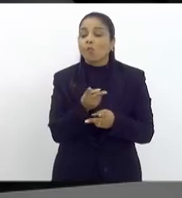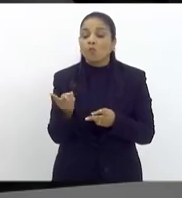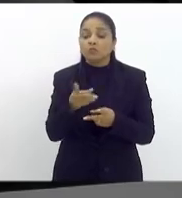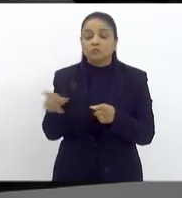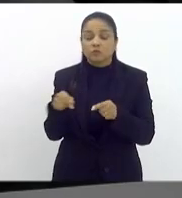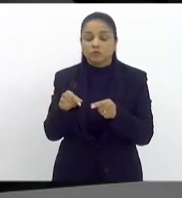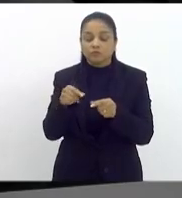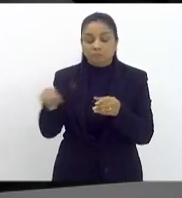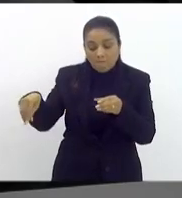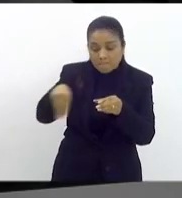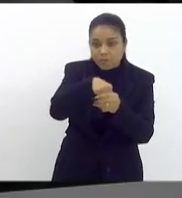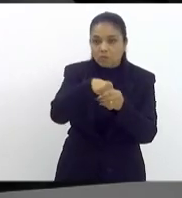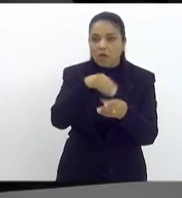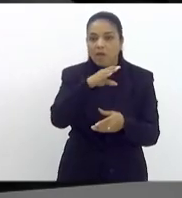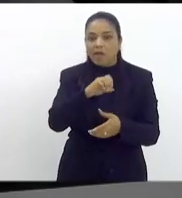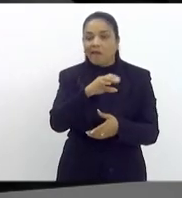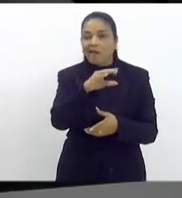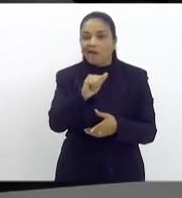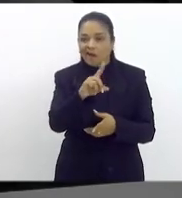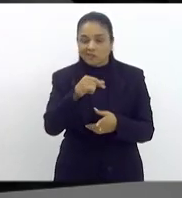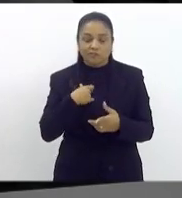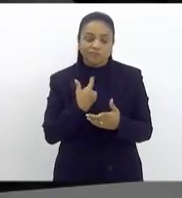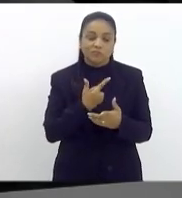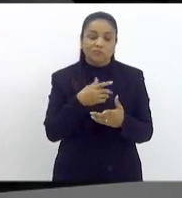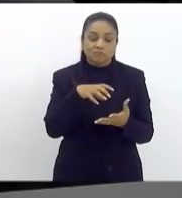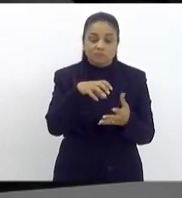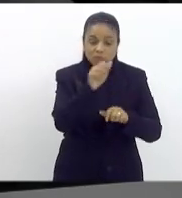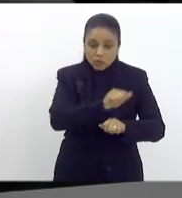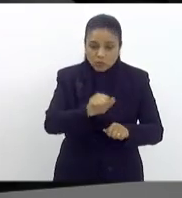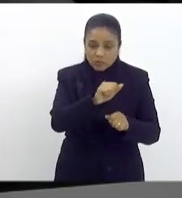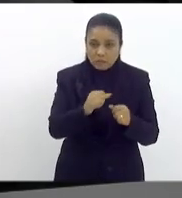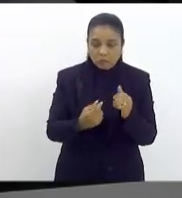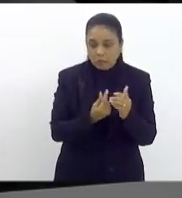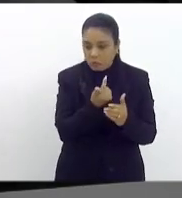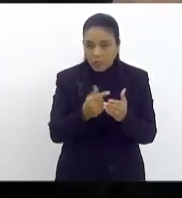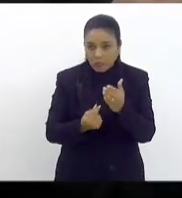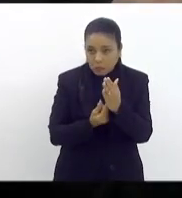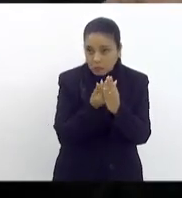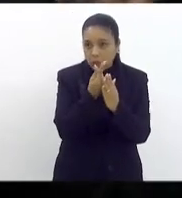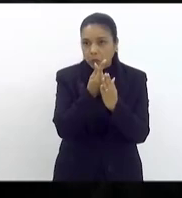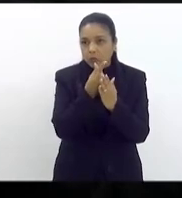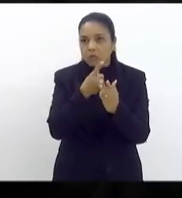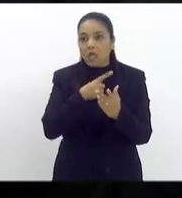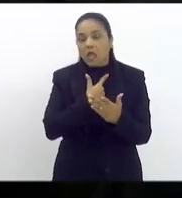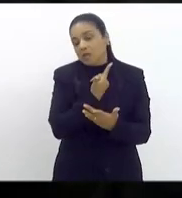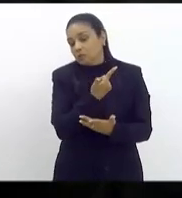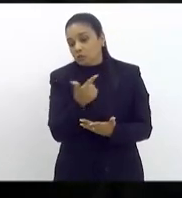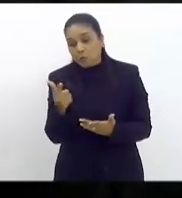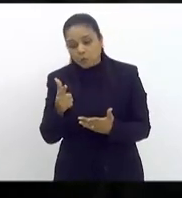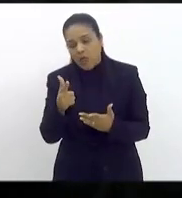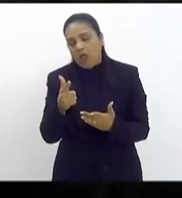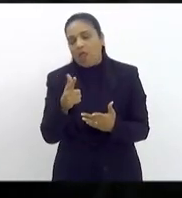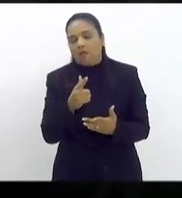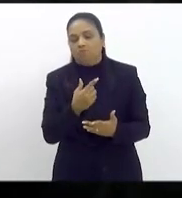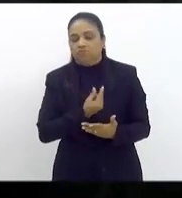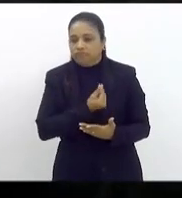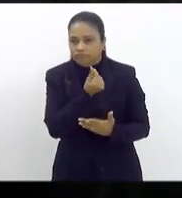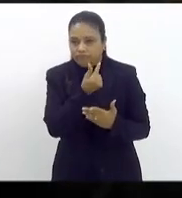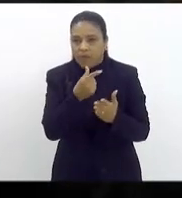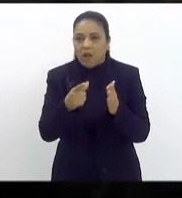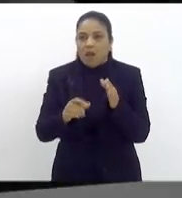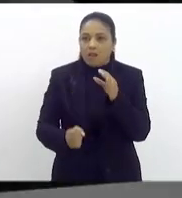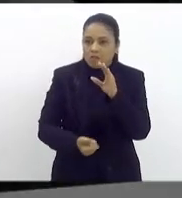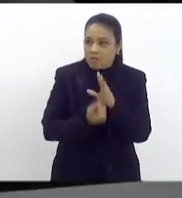uma associação civil sem fins lucrativos ou uma fundação pública? É uma entidade sem fins lucrativos criada por lei federal.